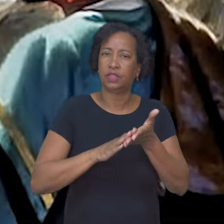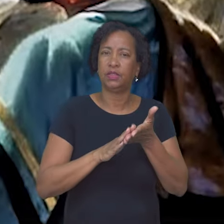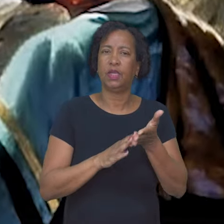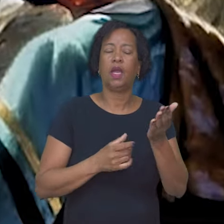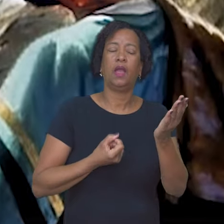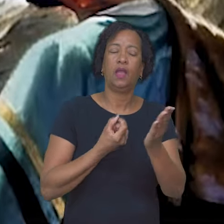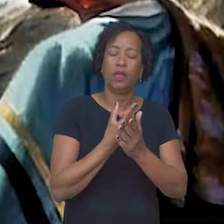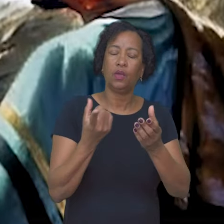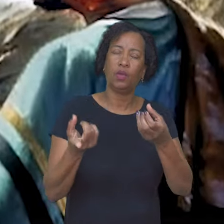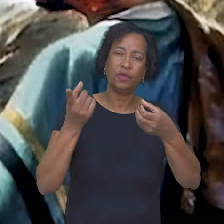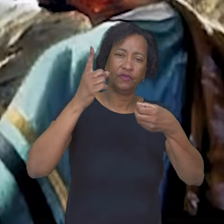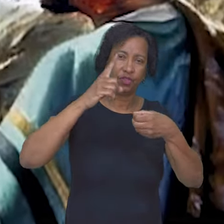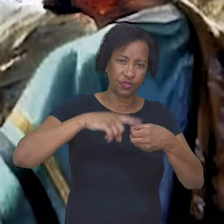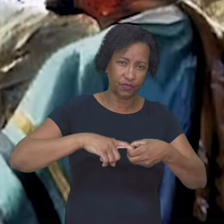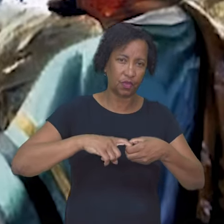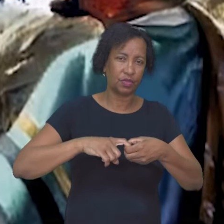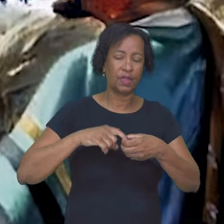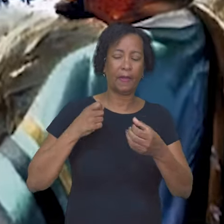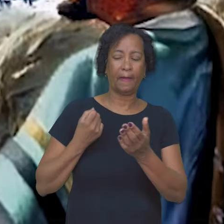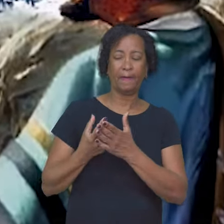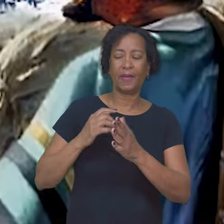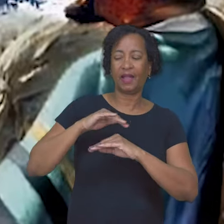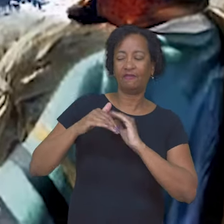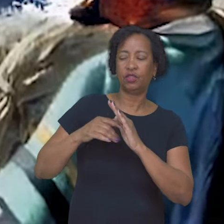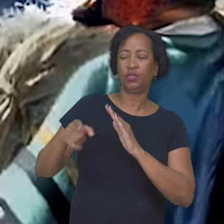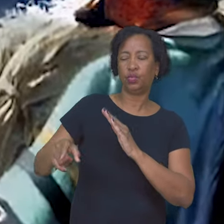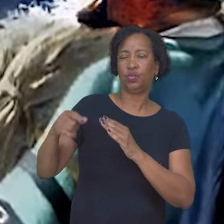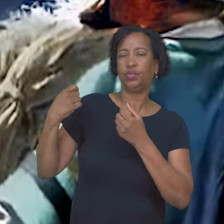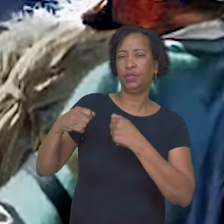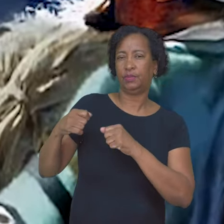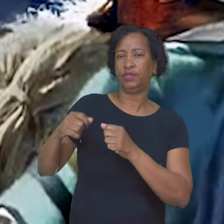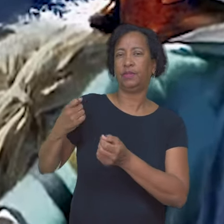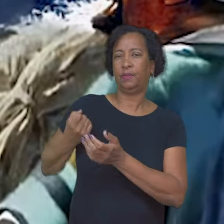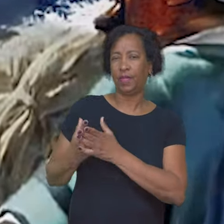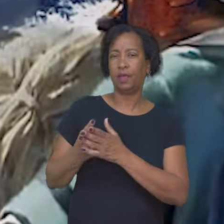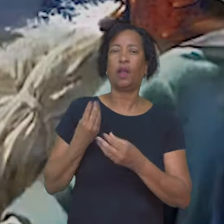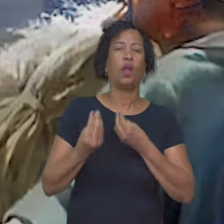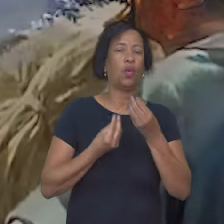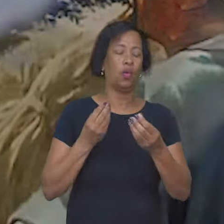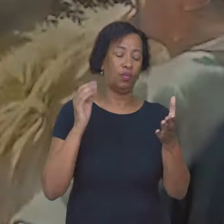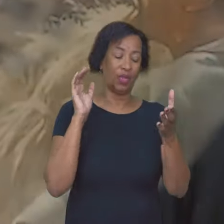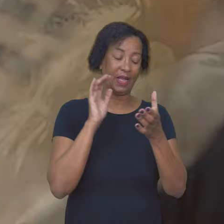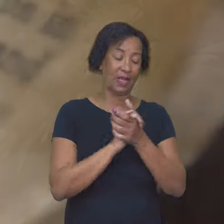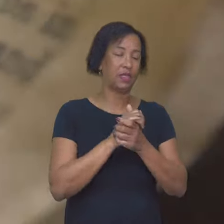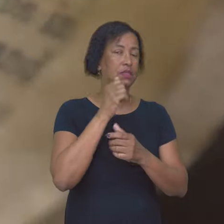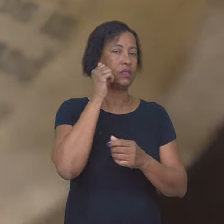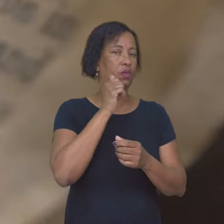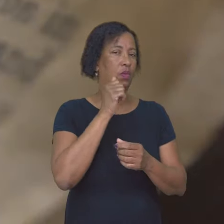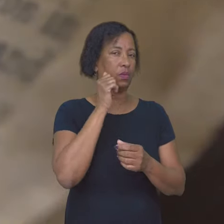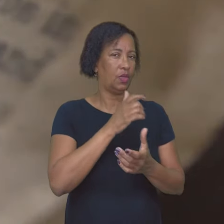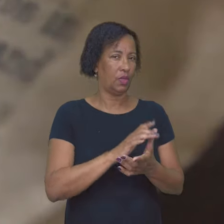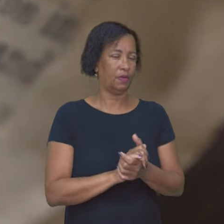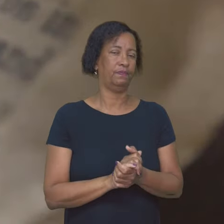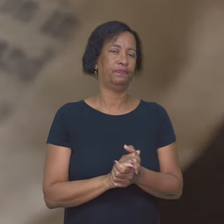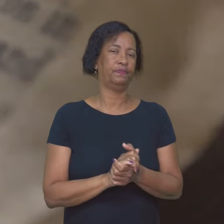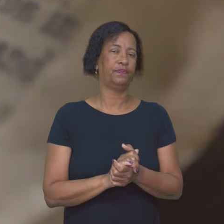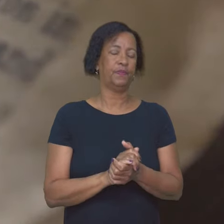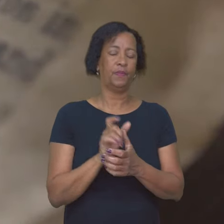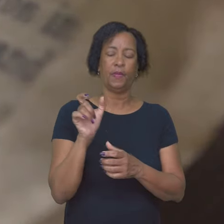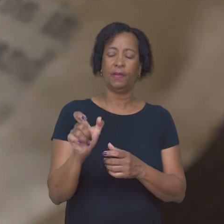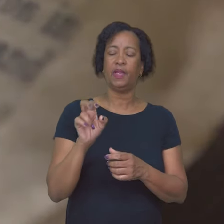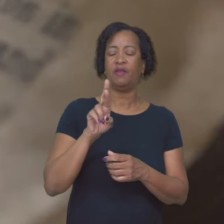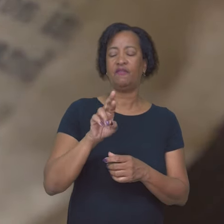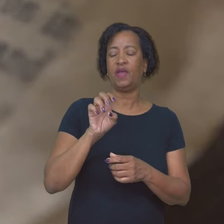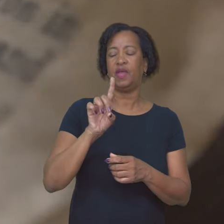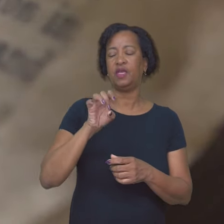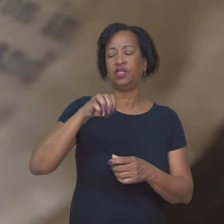comprava de volta liquidando os débitos mas a trazia de volta casando-se com ela era isso que significava a palavra redimir usada na